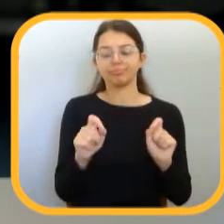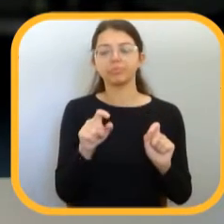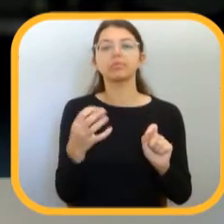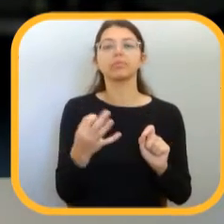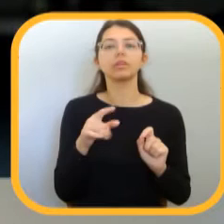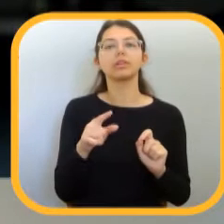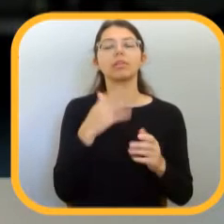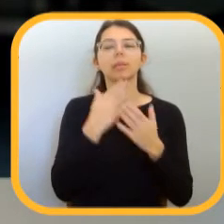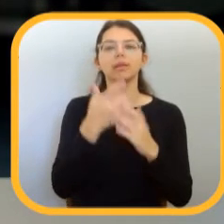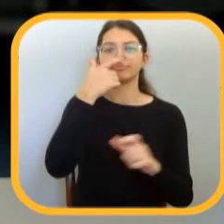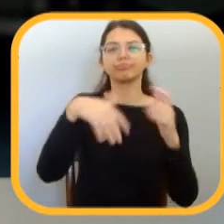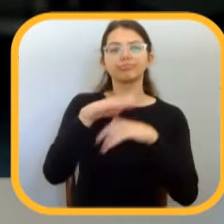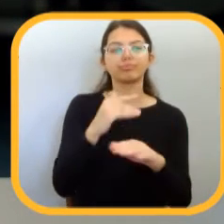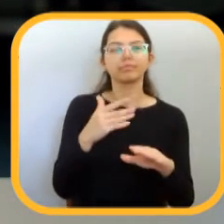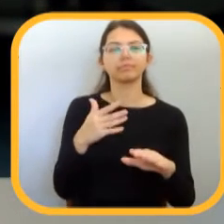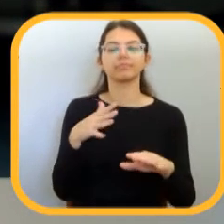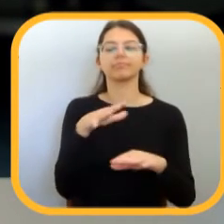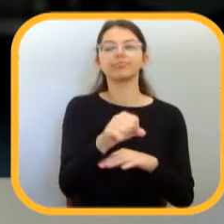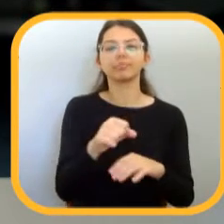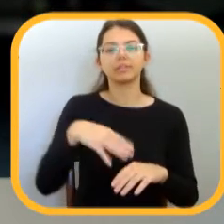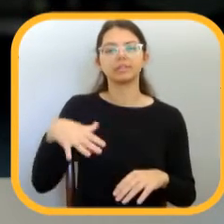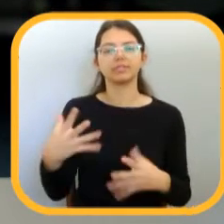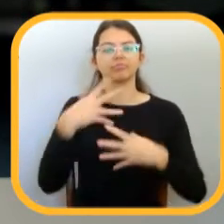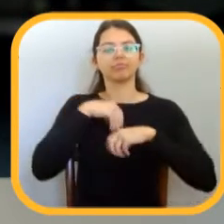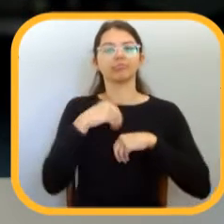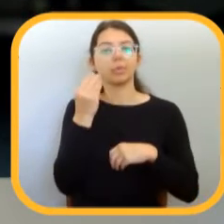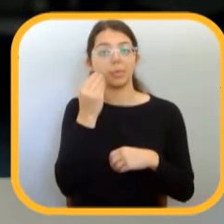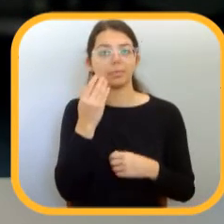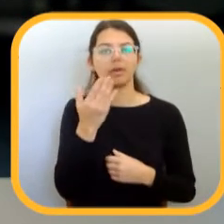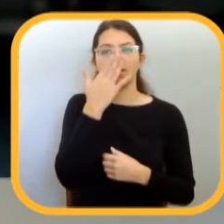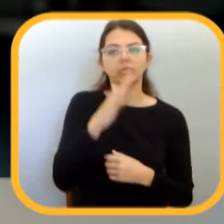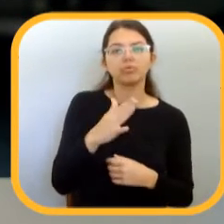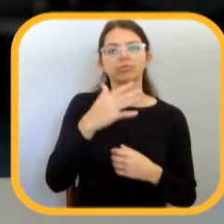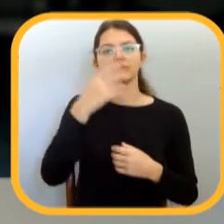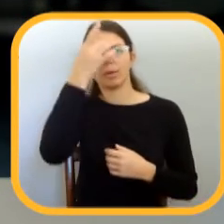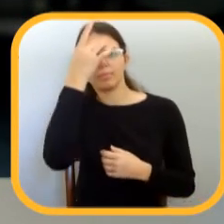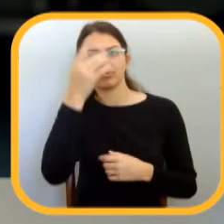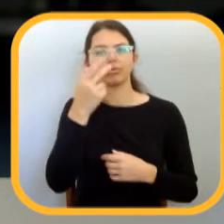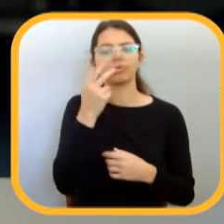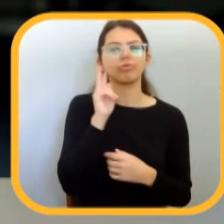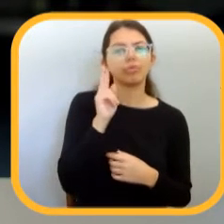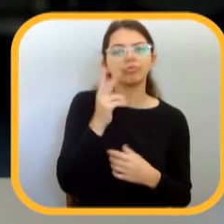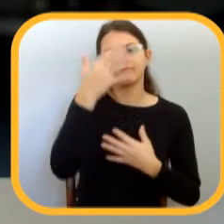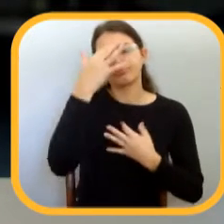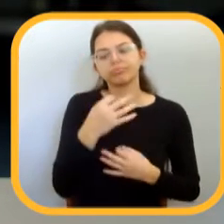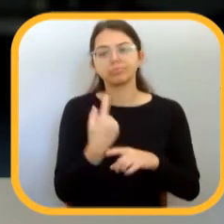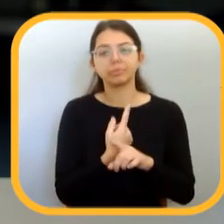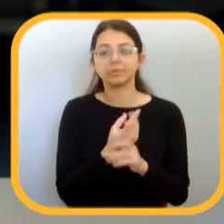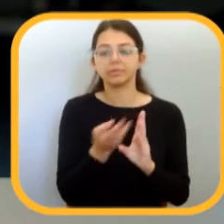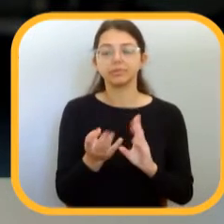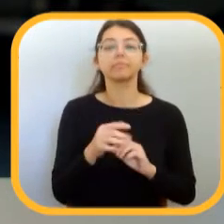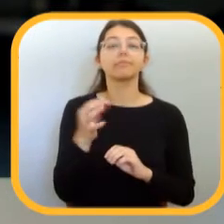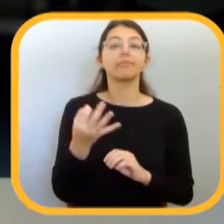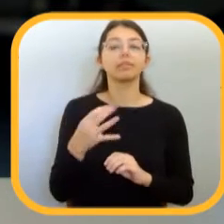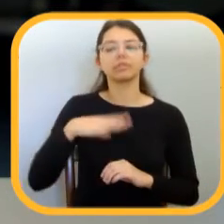engloba o estudo da forma como o público acede e se apropria da ciência, das atitudes, opiniões, valores ou comportamentos. Em causa está